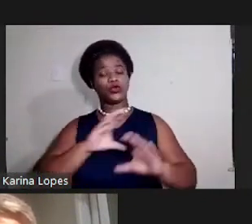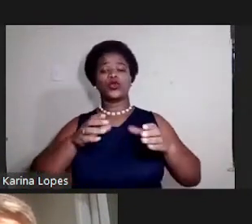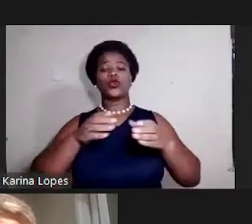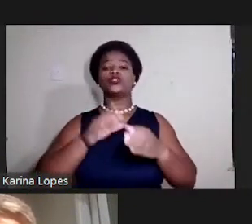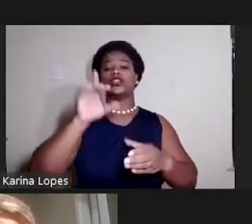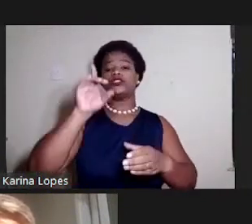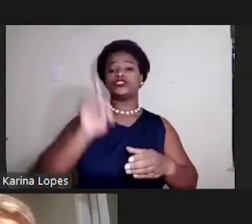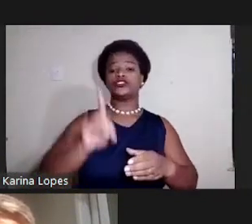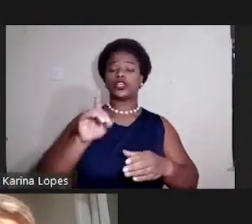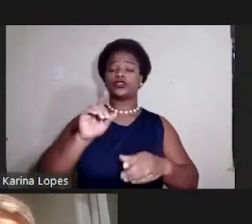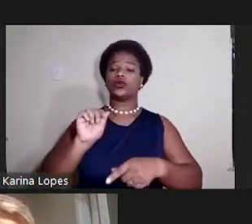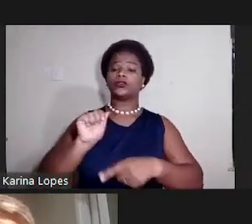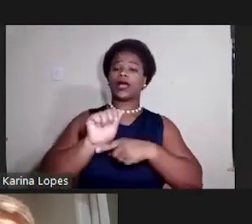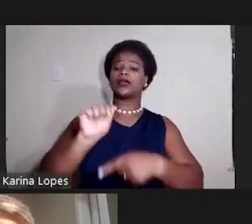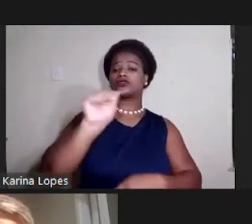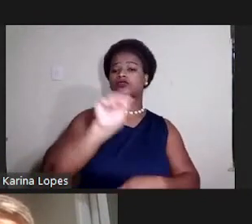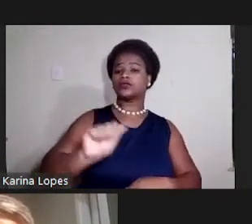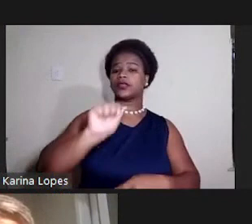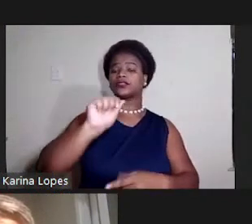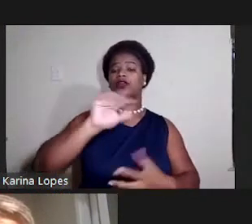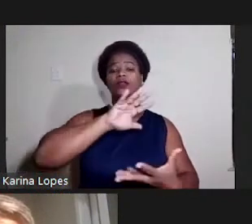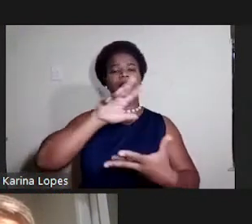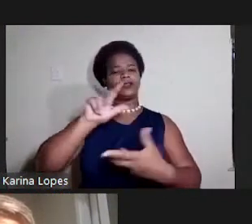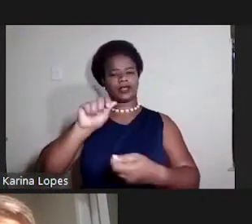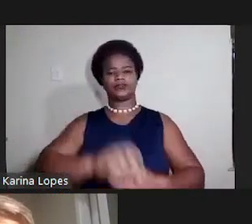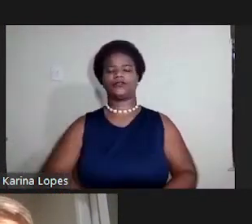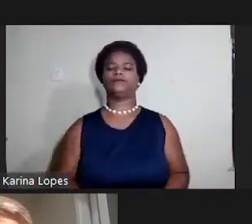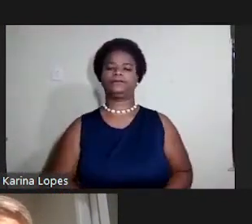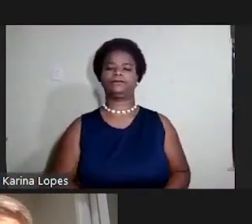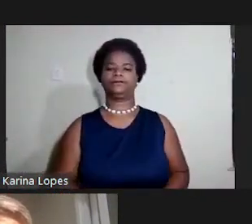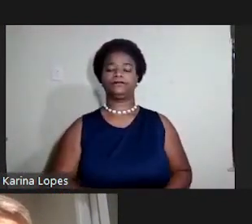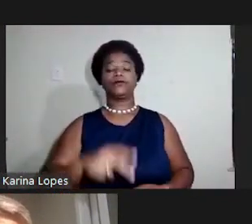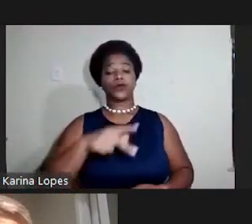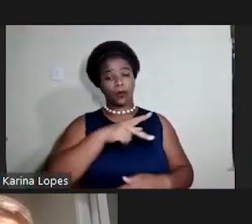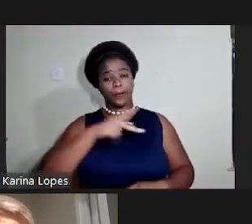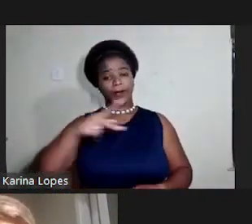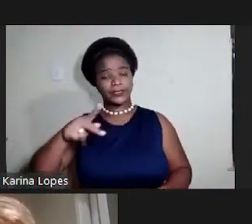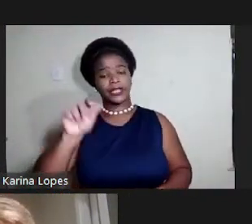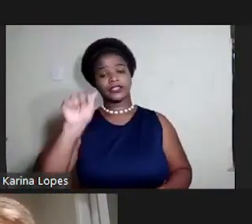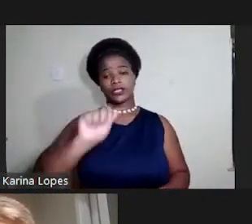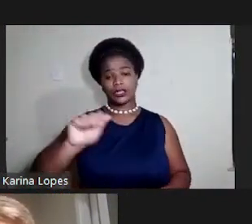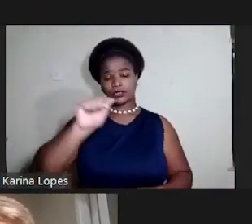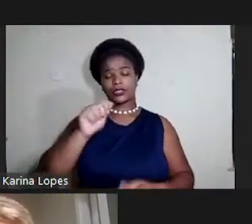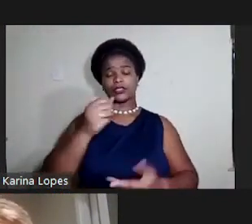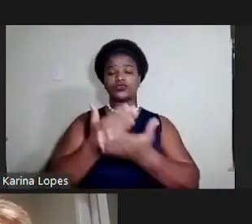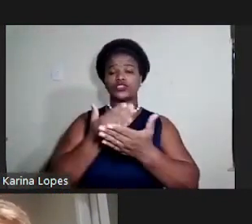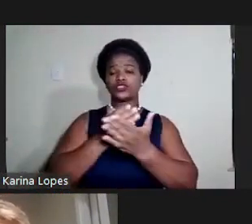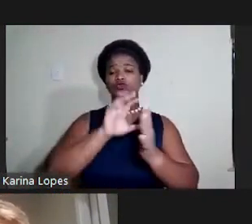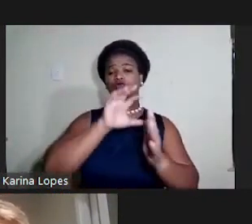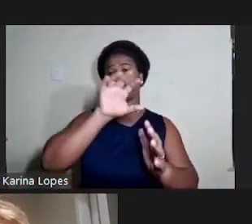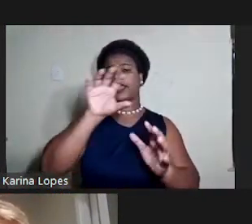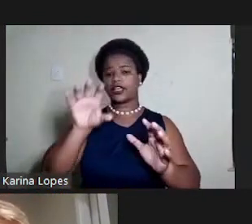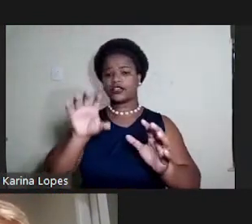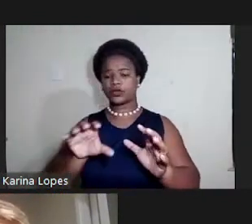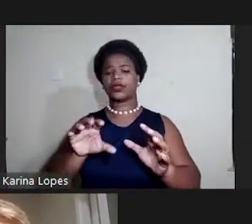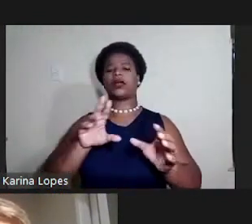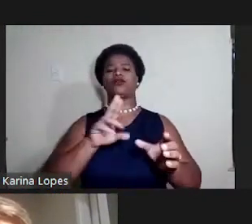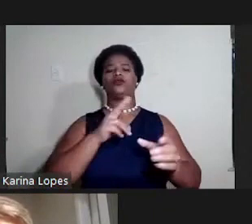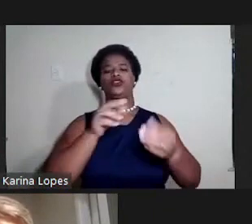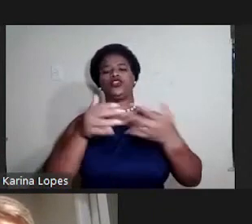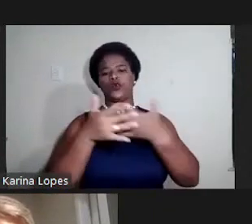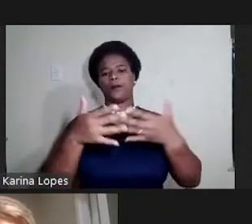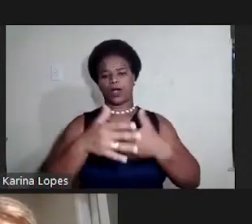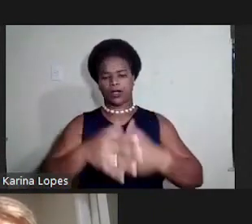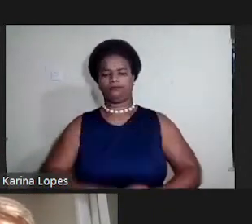Insumo Produto, como presidente da Associação Brasileira de Estudos Regionais e Urbanos, como membro do Comitê